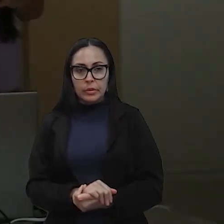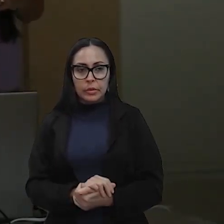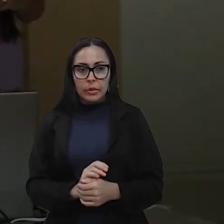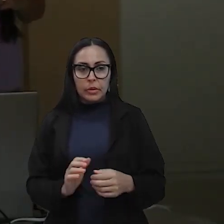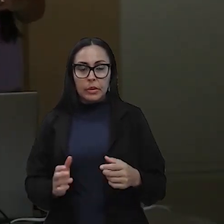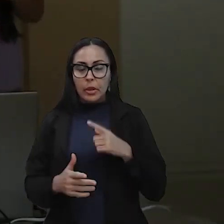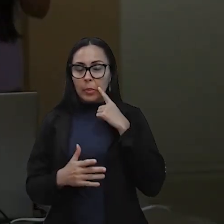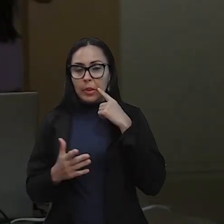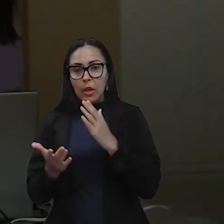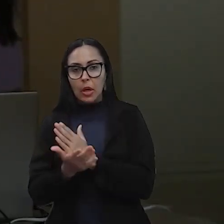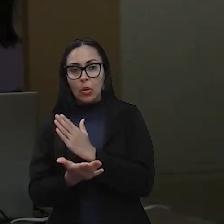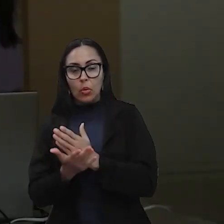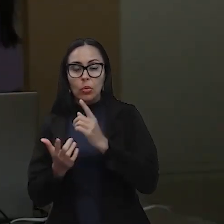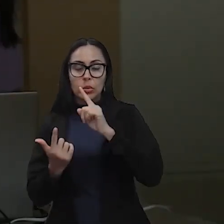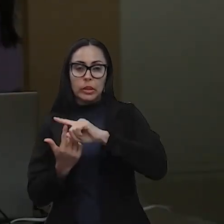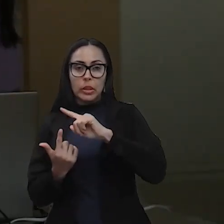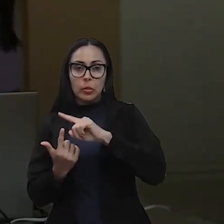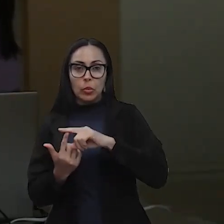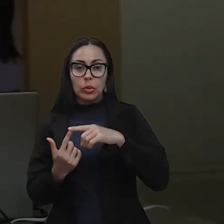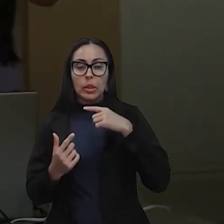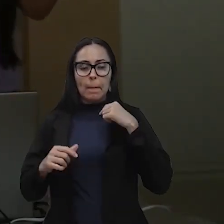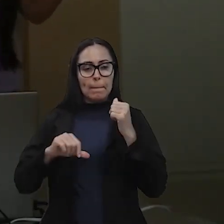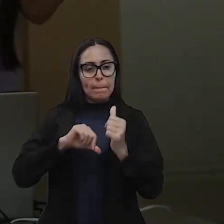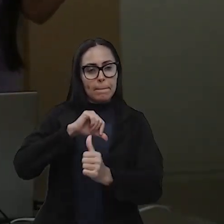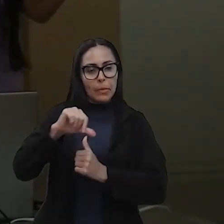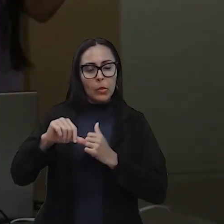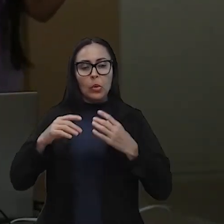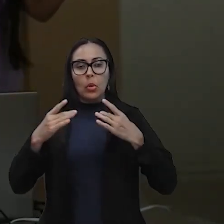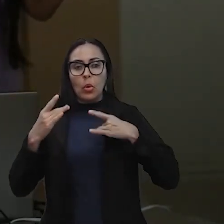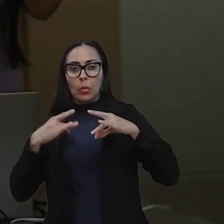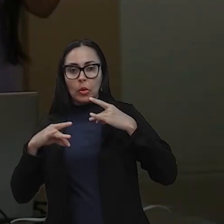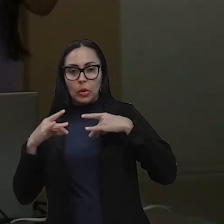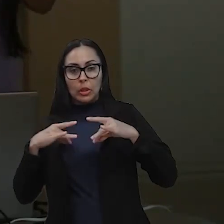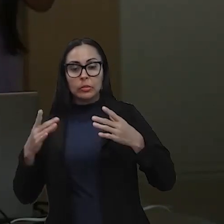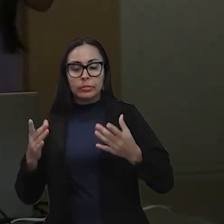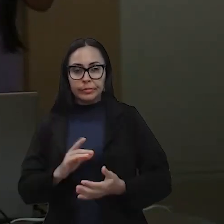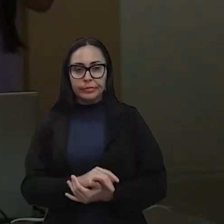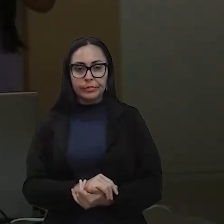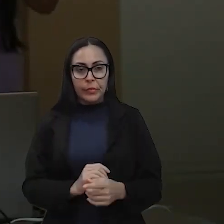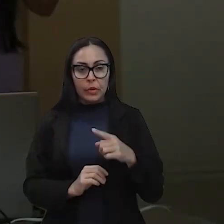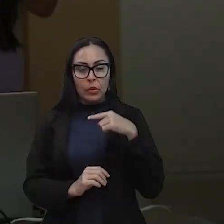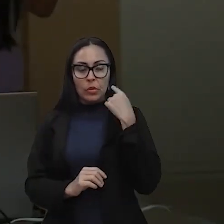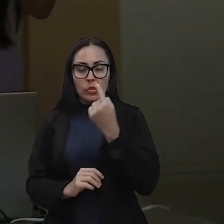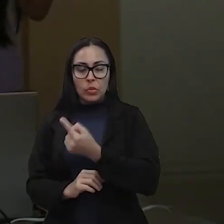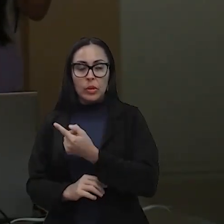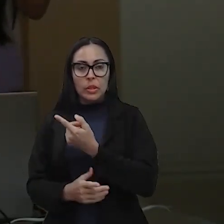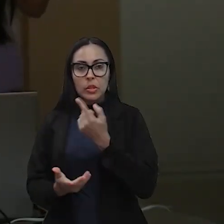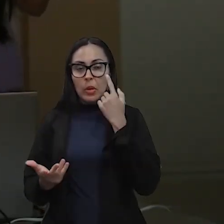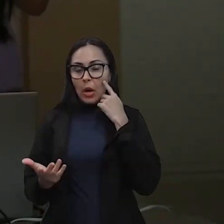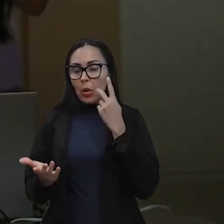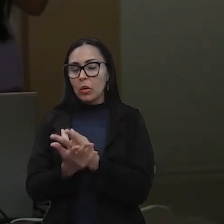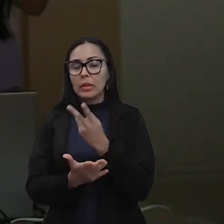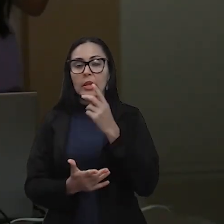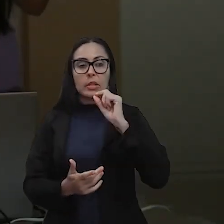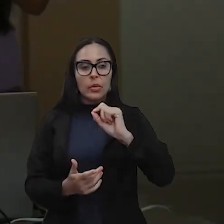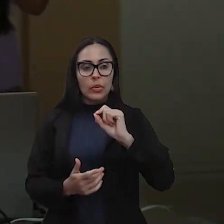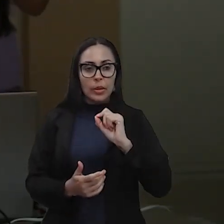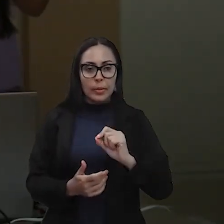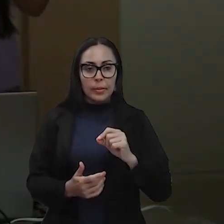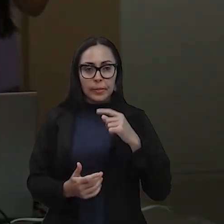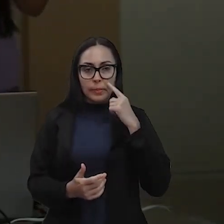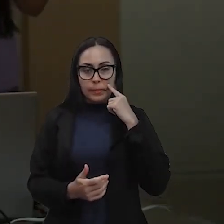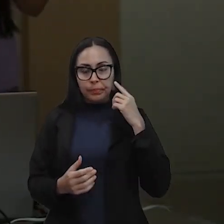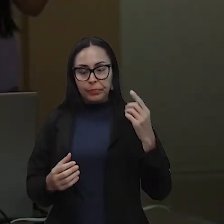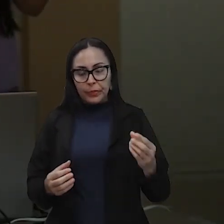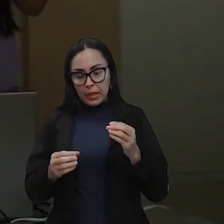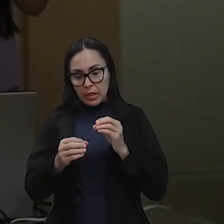alteração hormonal. Que quando os hormônios estão alterados no nosso organismo, o que acontece? Células que perdem